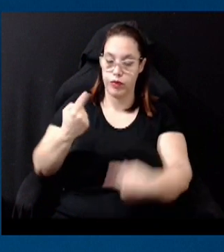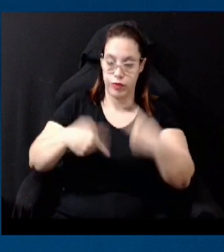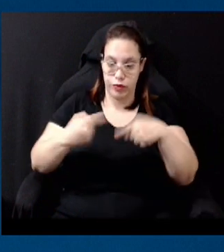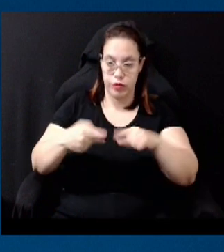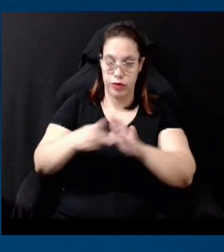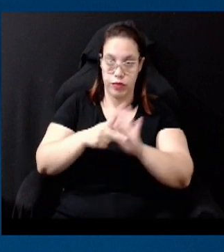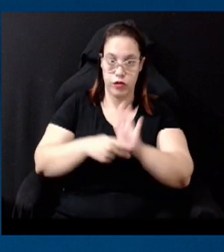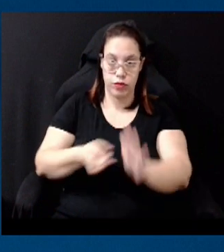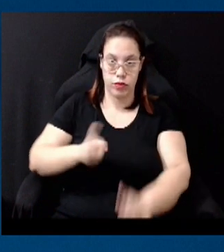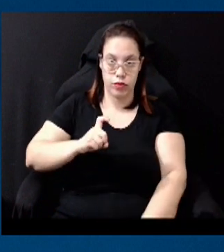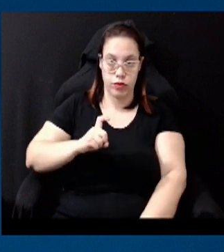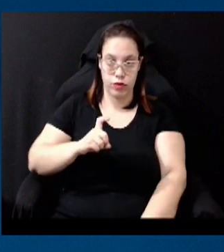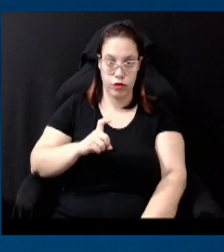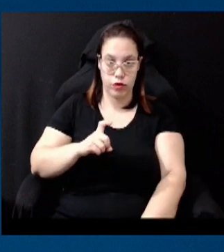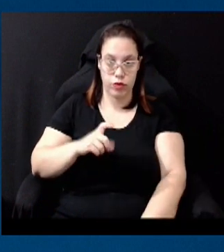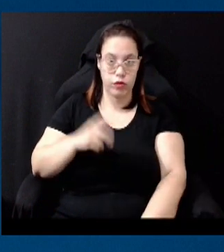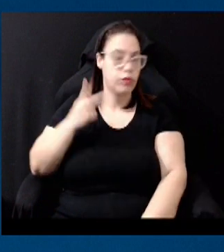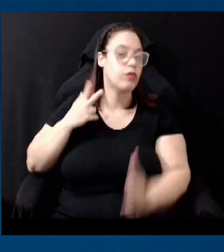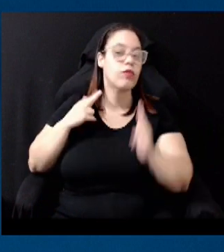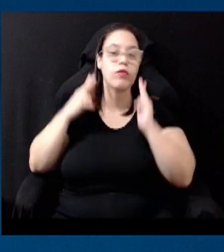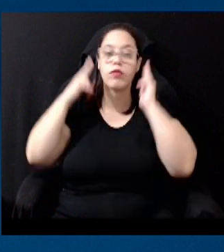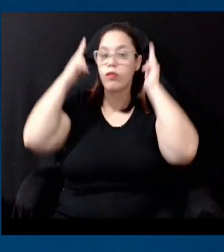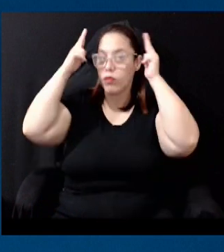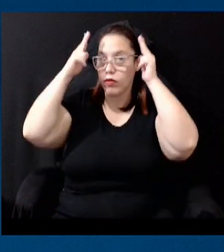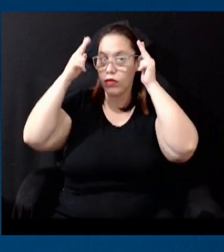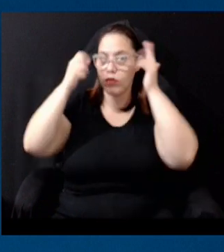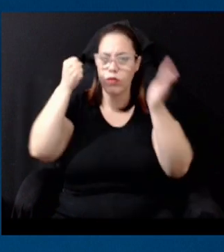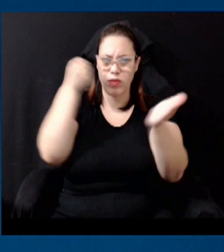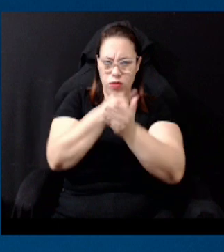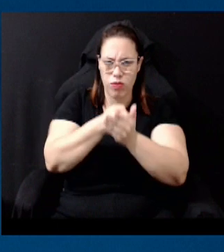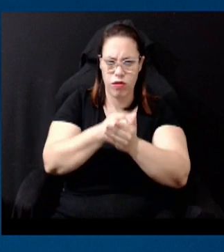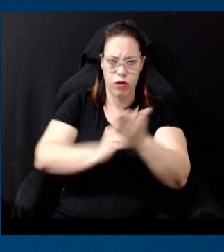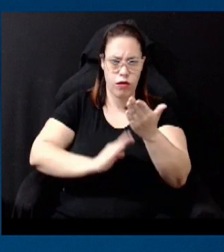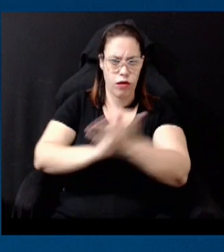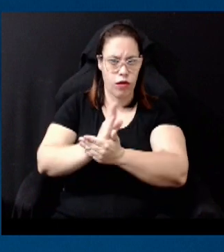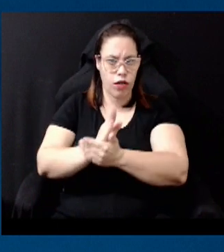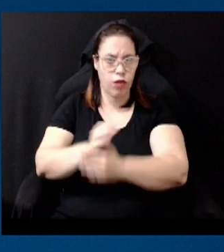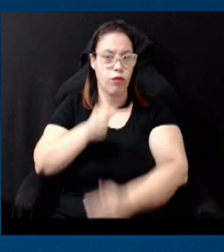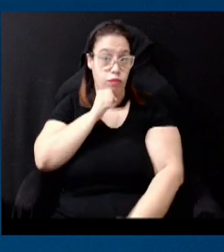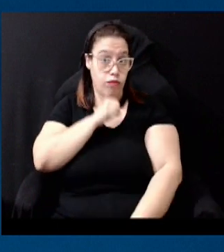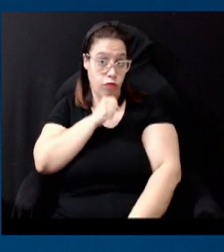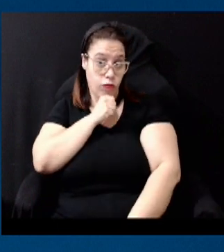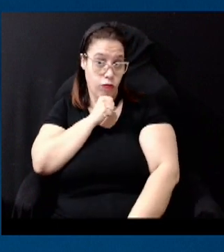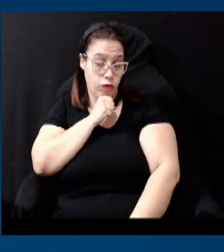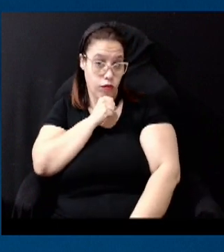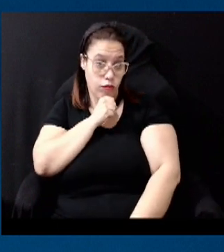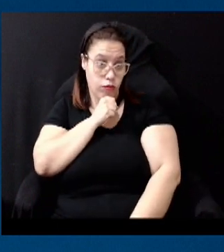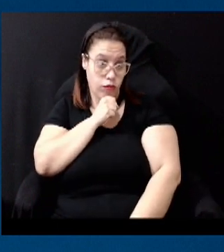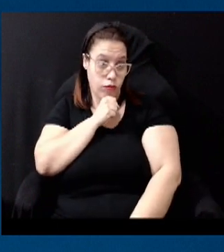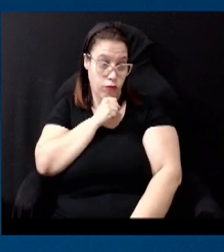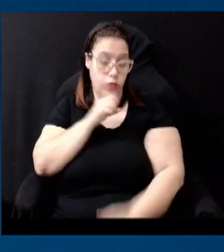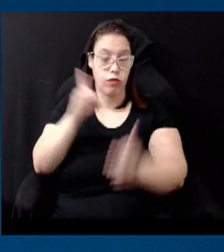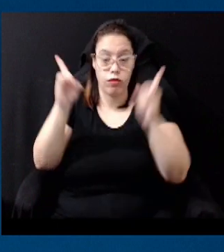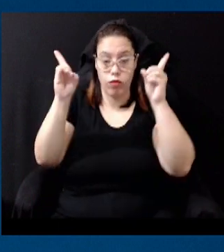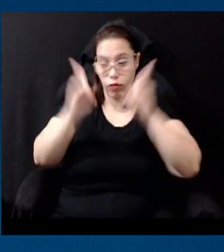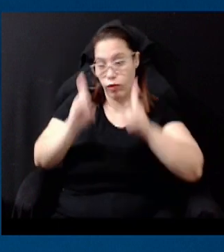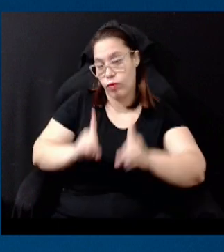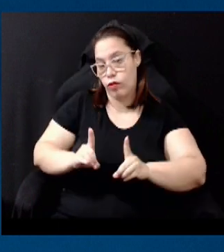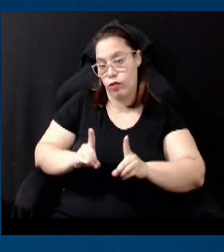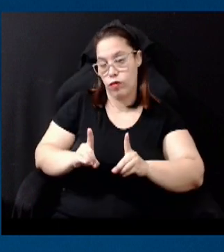ex-vereador Edivaldo Cabelo, que obriga a concessão às pessoas idosas, às pessoas com deficiência e aos